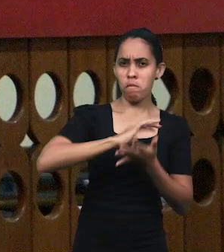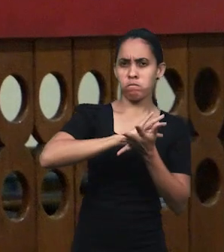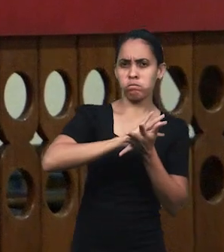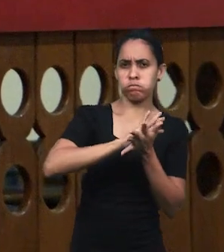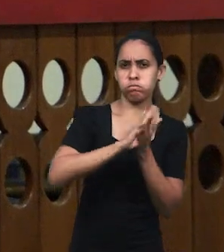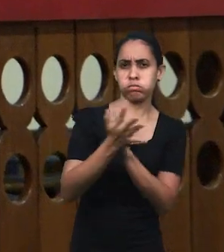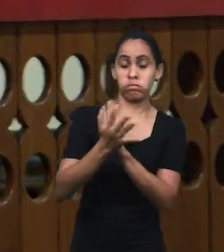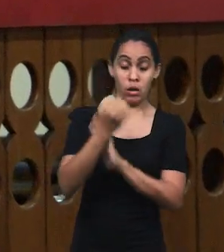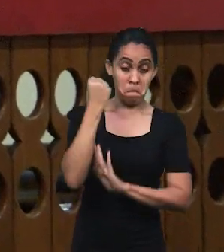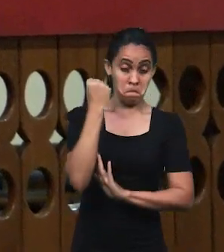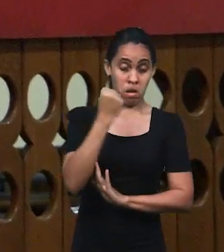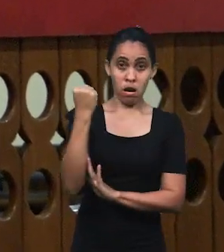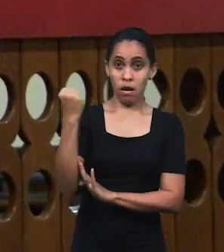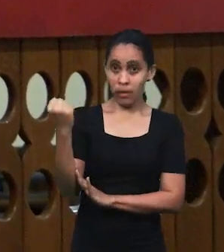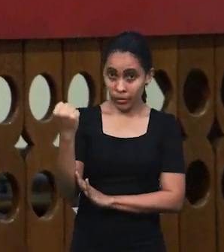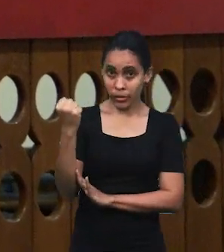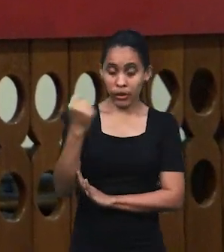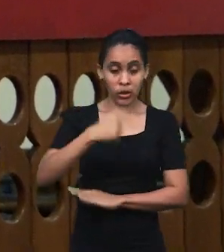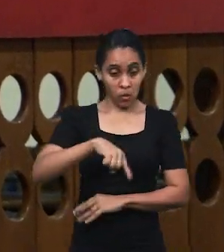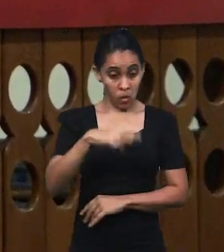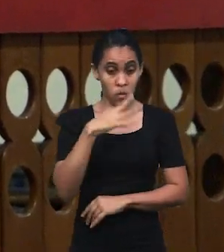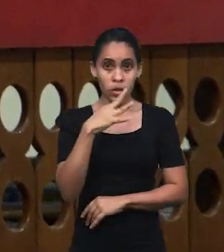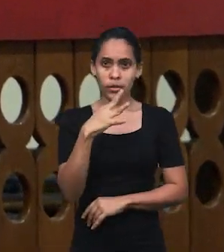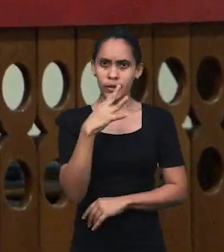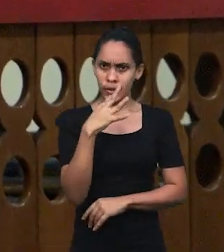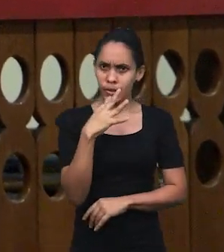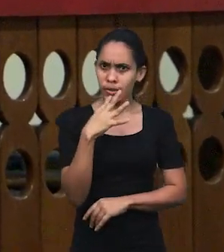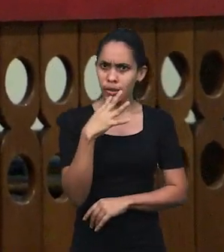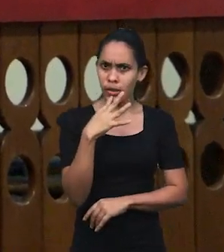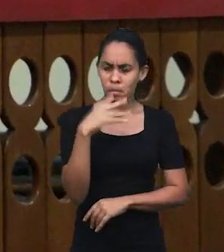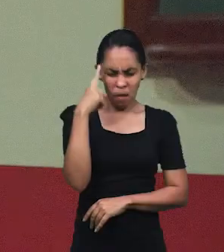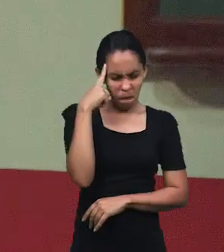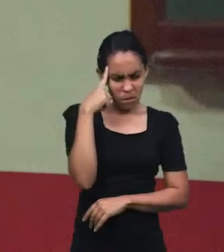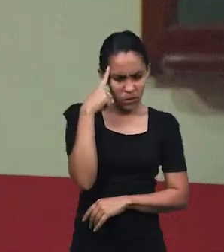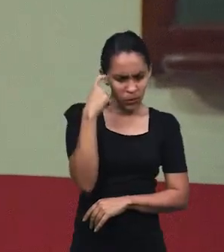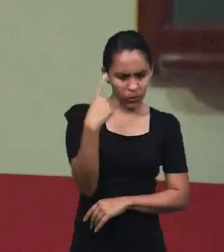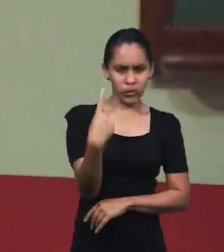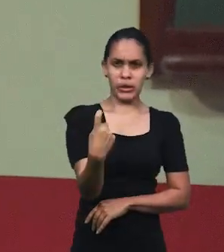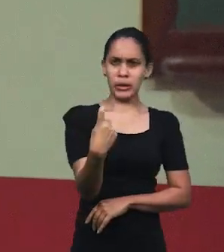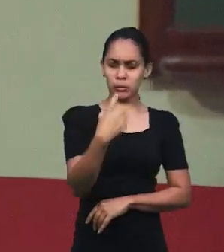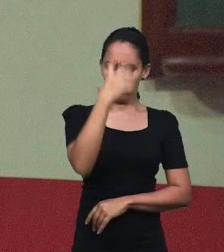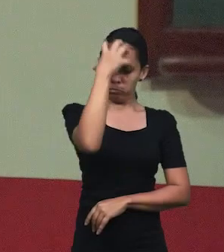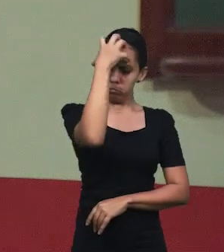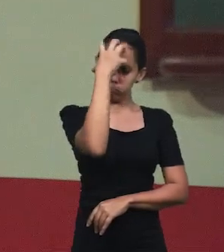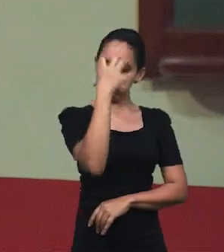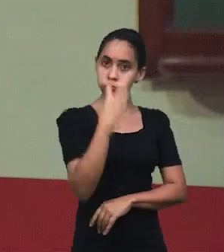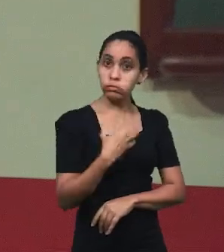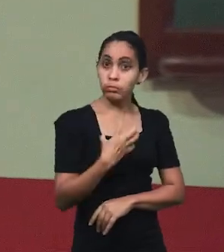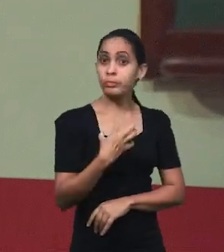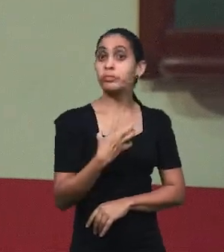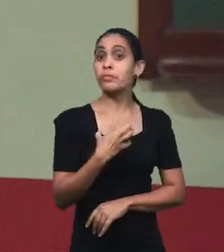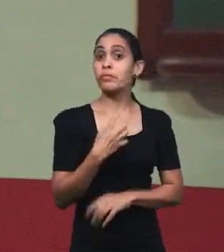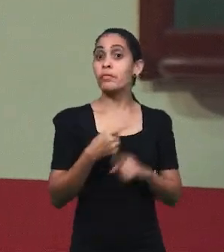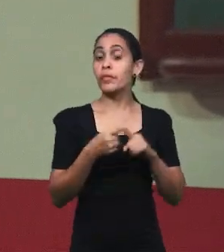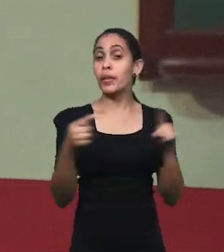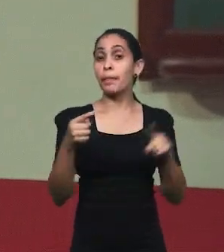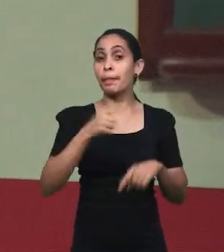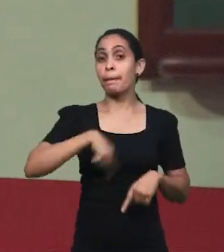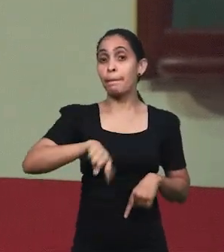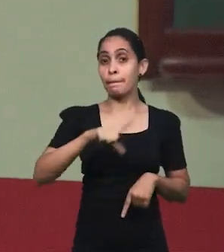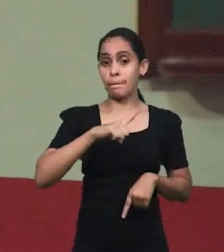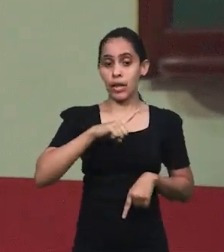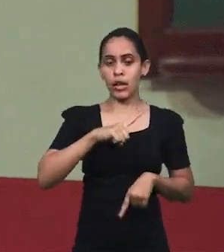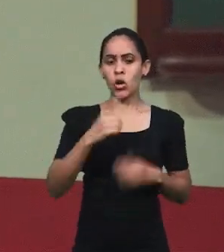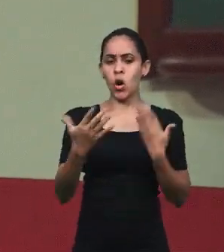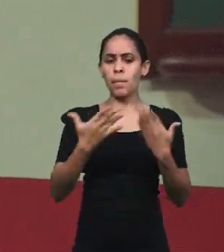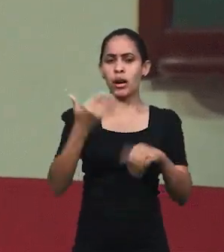crueldade. Os soldados do Império Romano eram conhecidos pela sua violência, pela sua dureza. Tanto que o que simbolizava